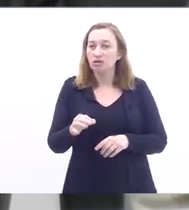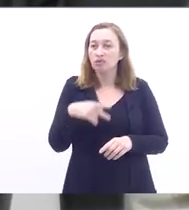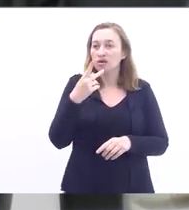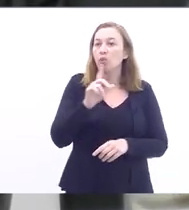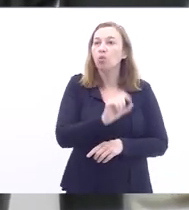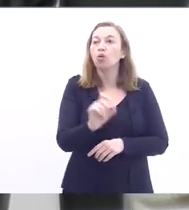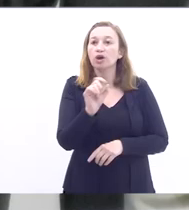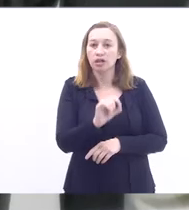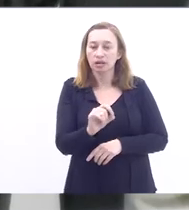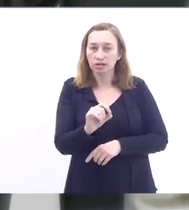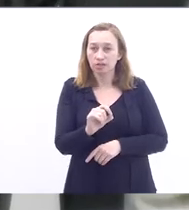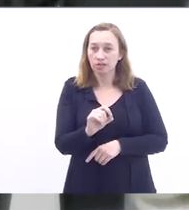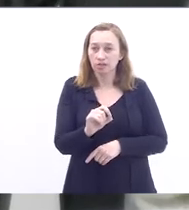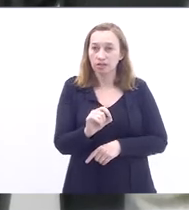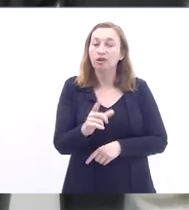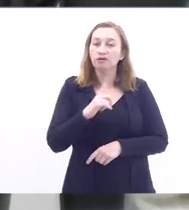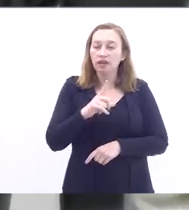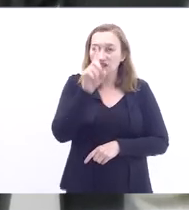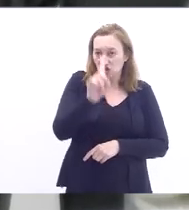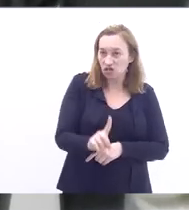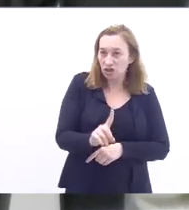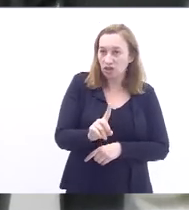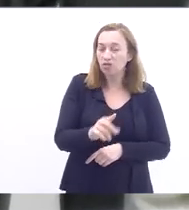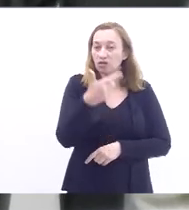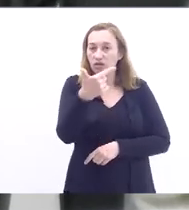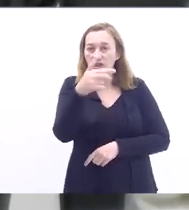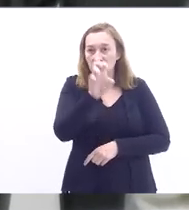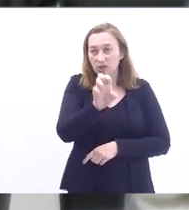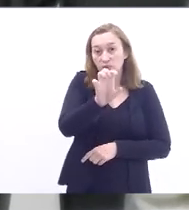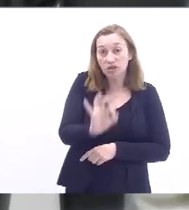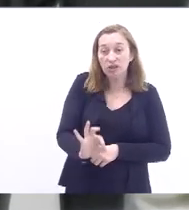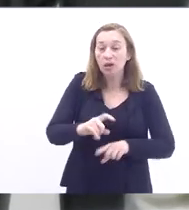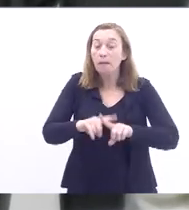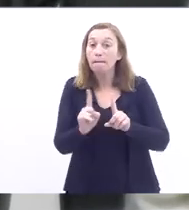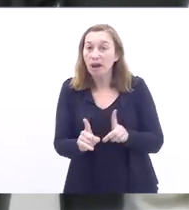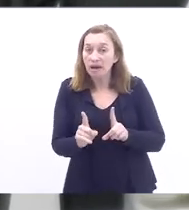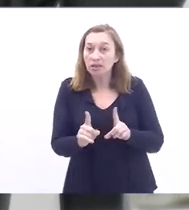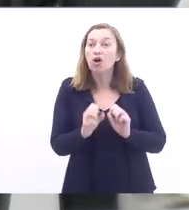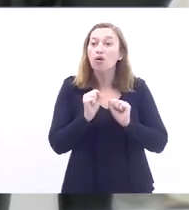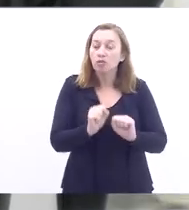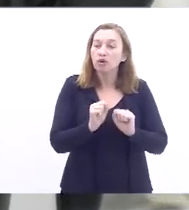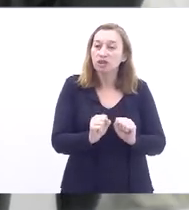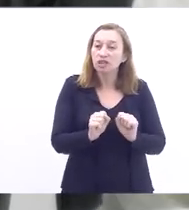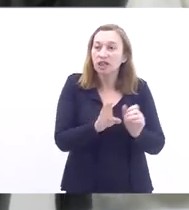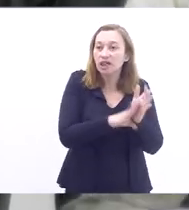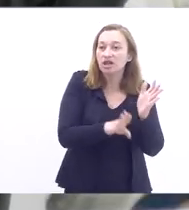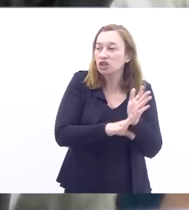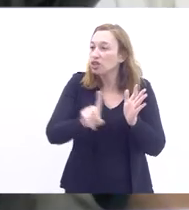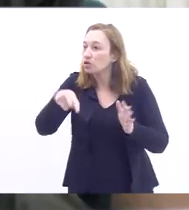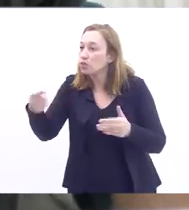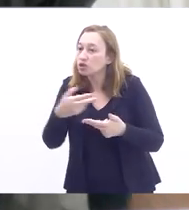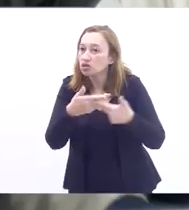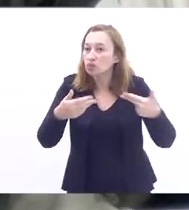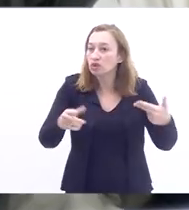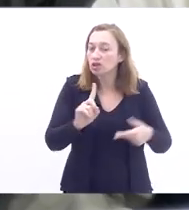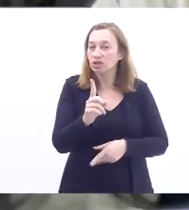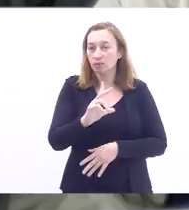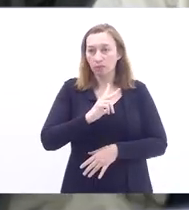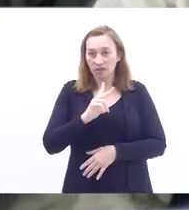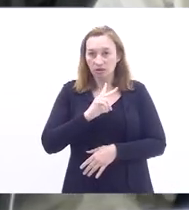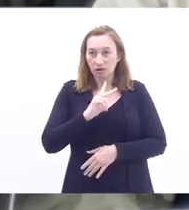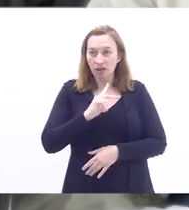que a gente tem direito ao em 5 porcento mais que poderia gastar em outra coisa que não é pessoal